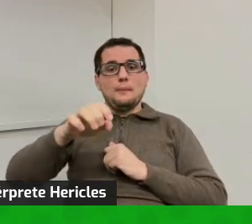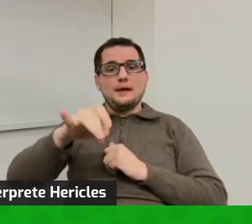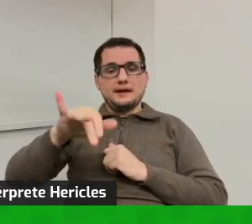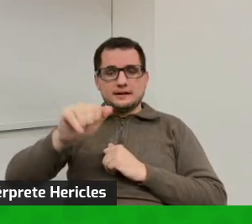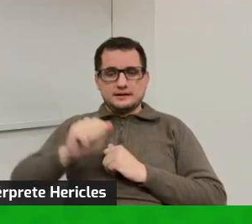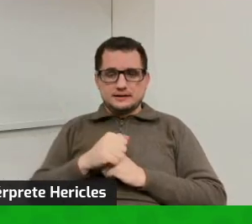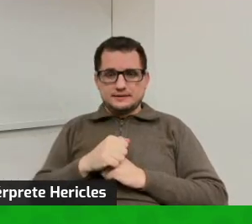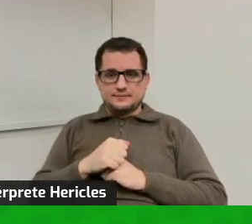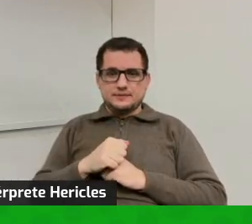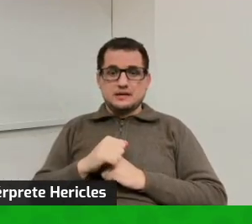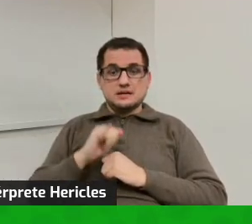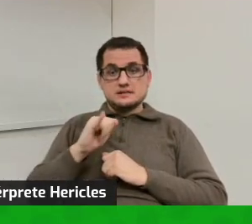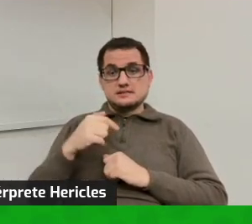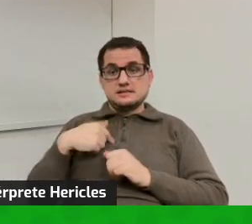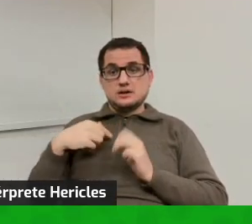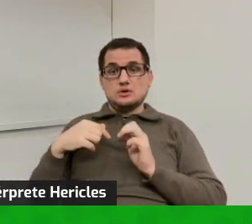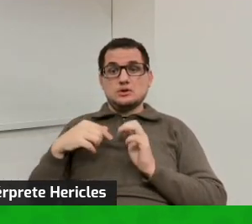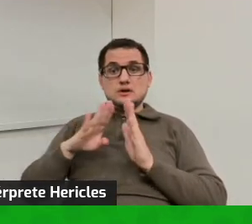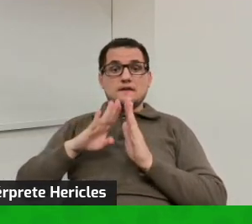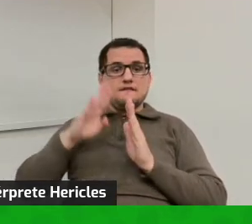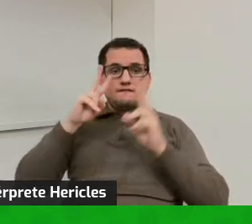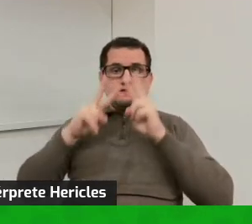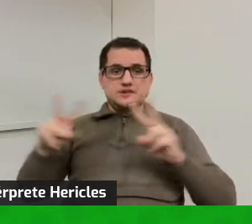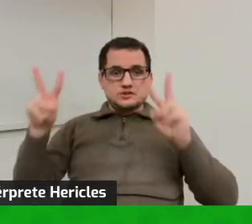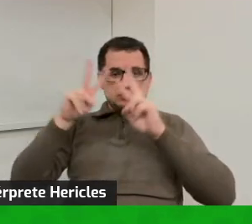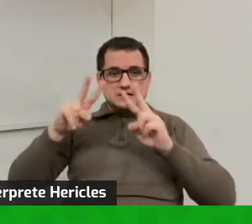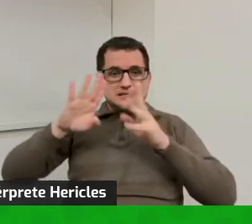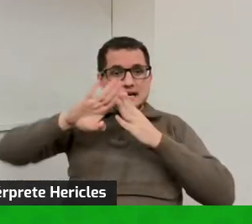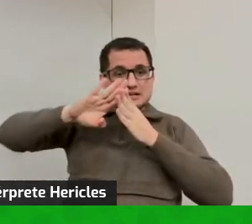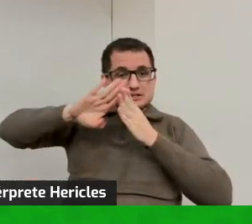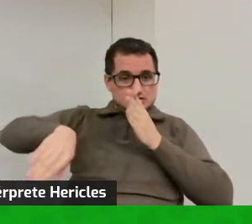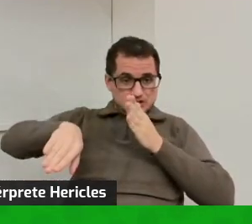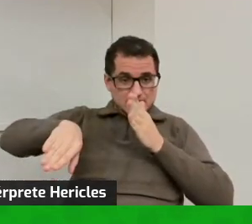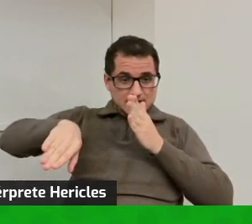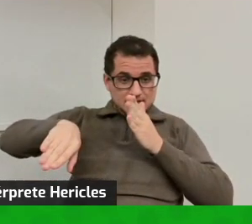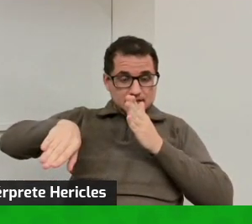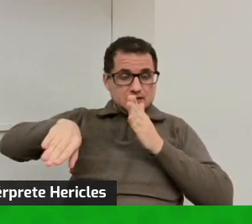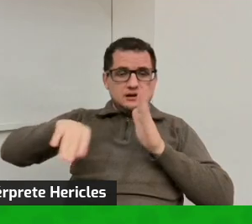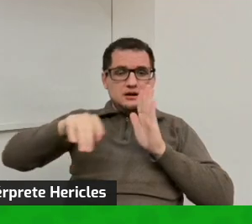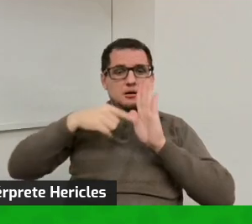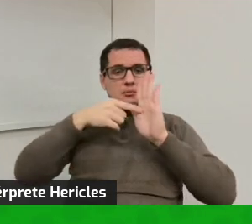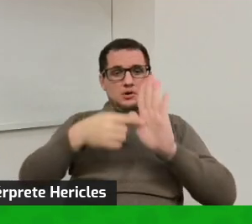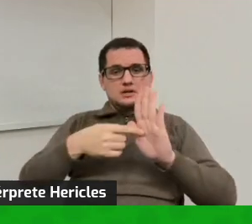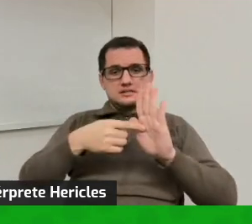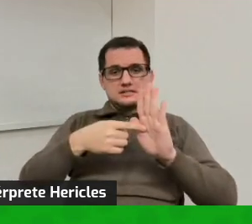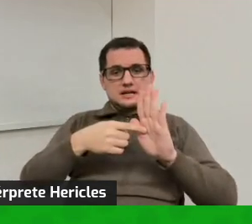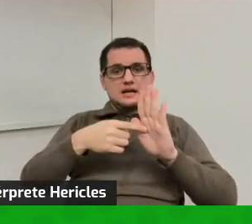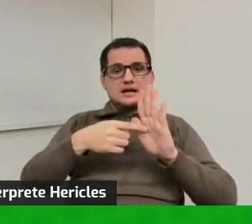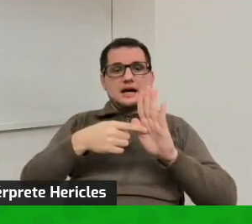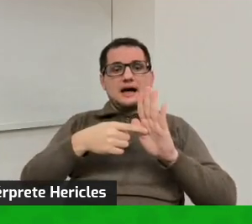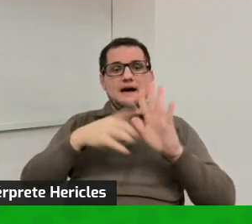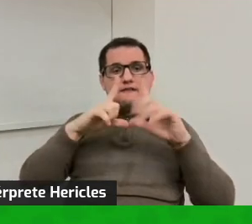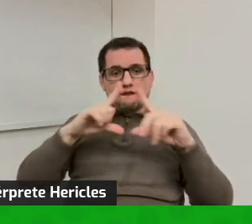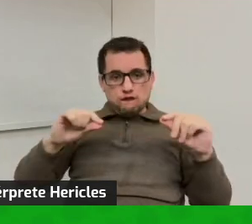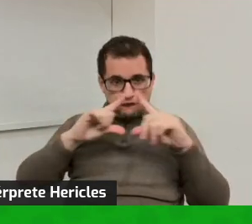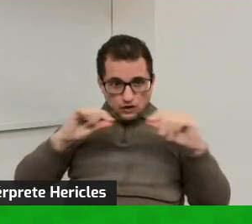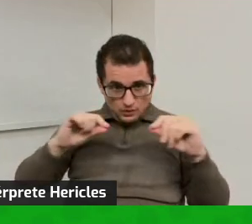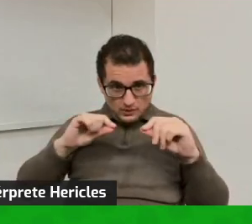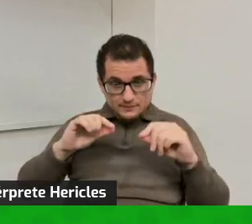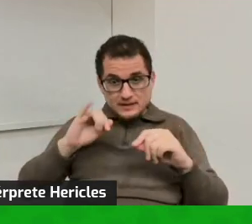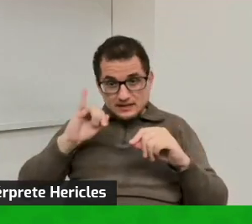empresa, cidade e e-mail. Se eu habilitar aqui a visualização, eu tenho aqui esse carinha que permite eu